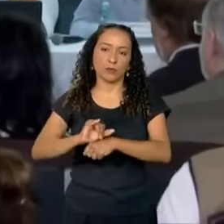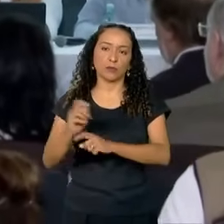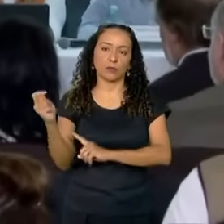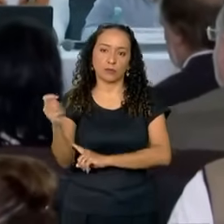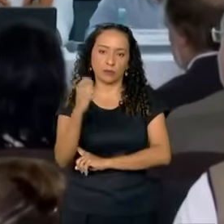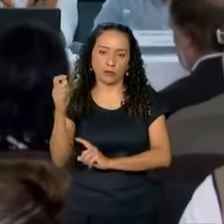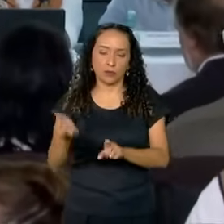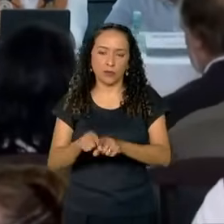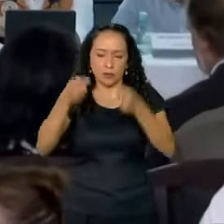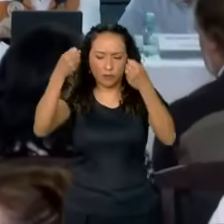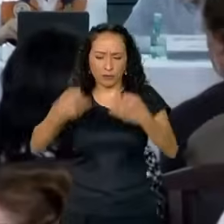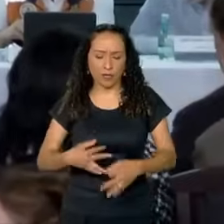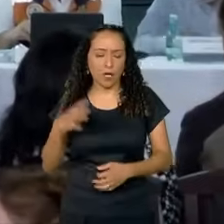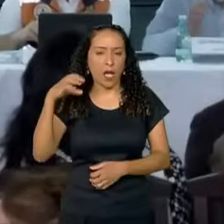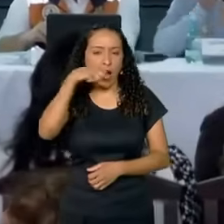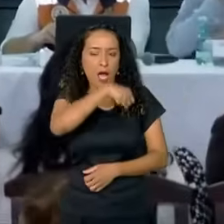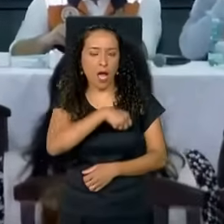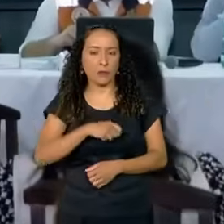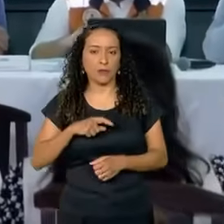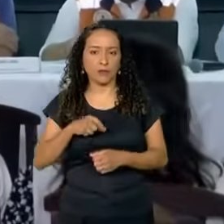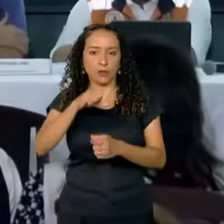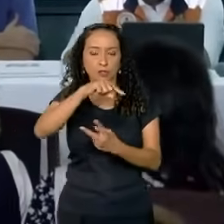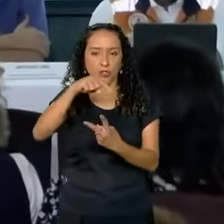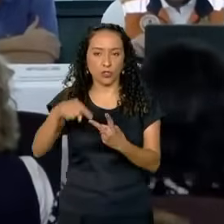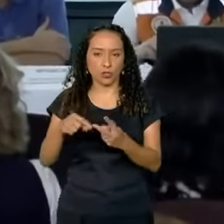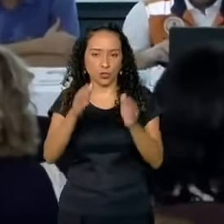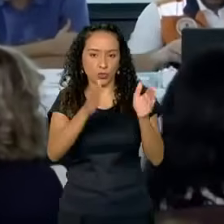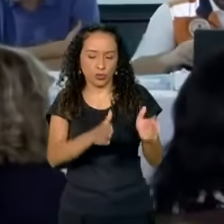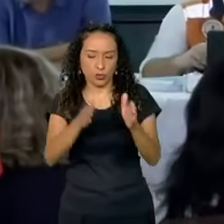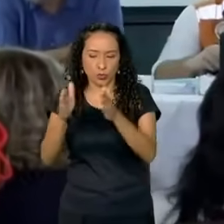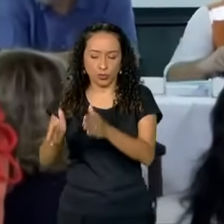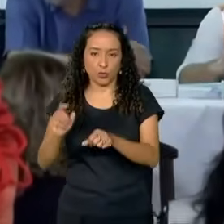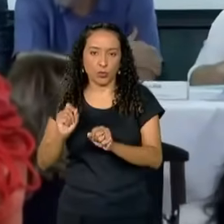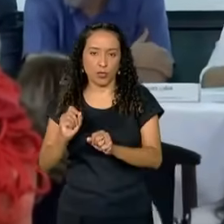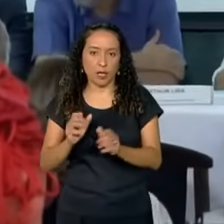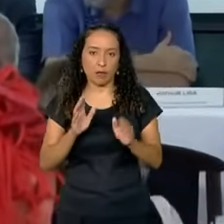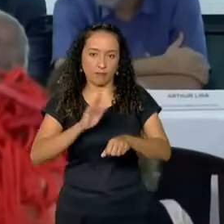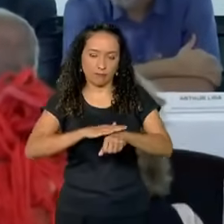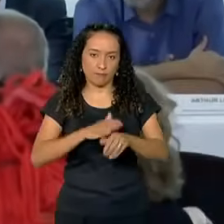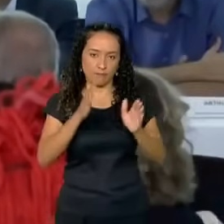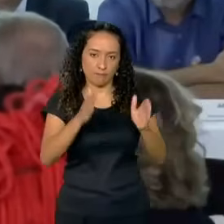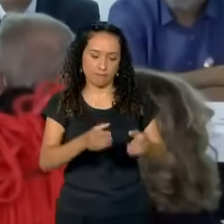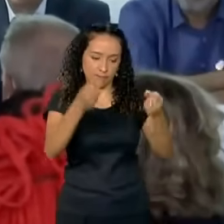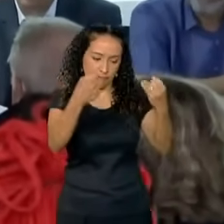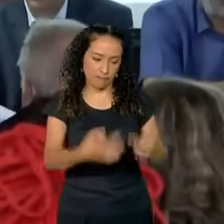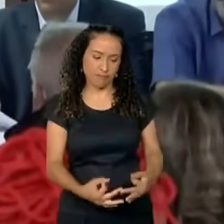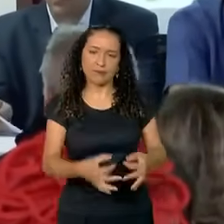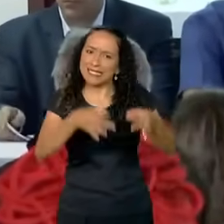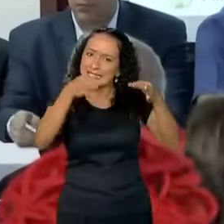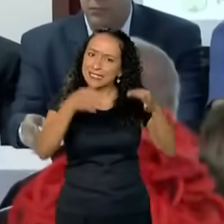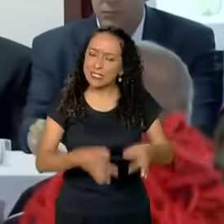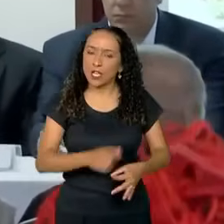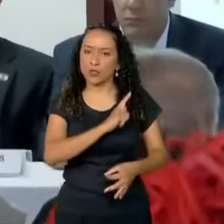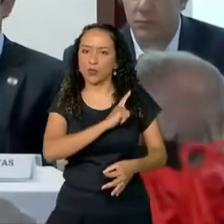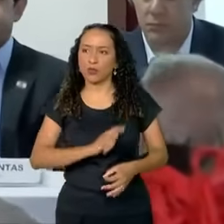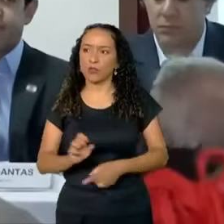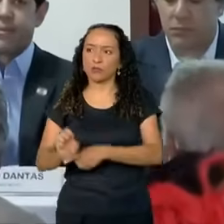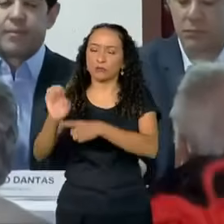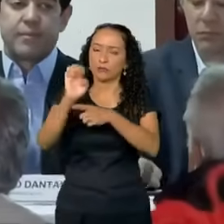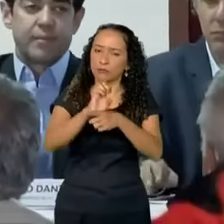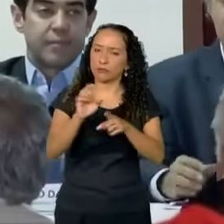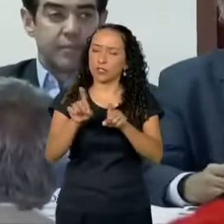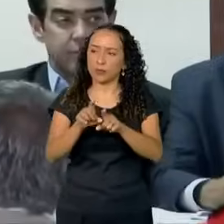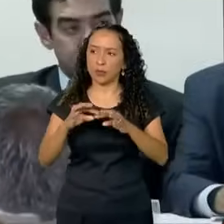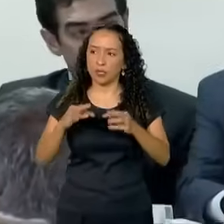fala de 2 minutos, eu quero dividir ela da seguinte forma. Primeiro, dizer que foi muito acertado o governo do Estado, o Comando Militar do